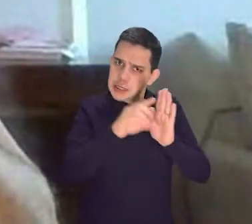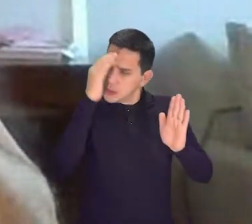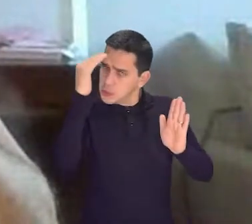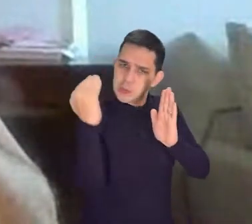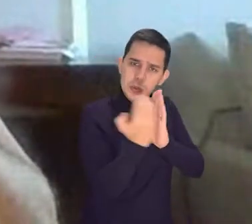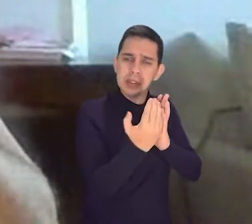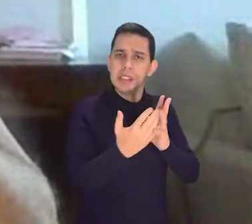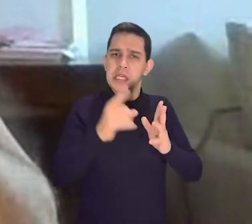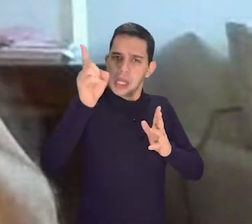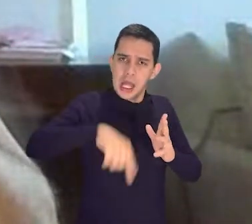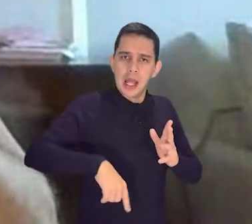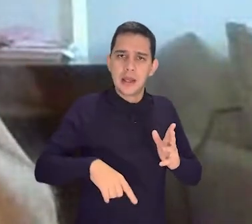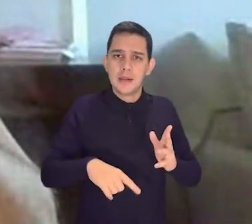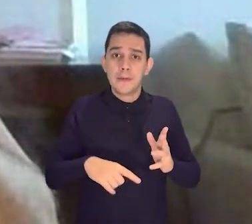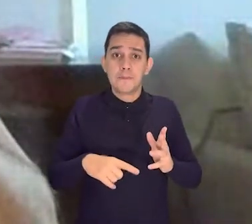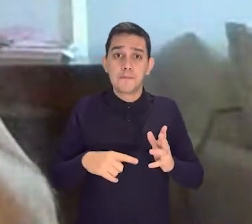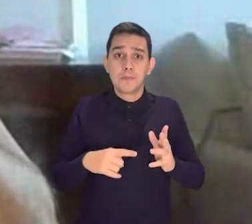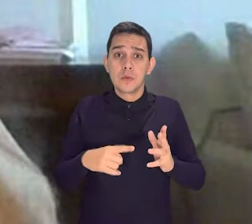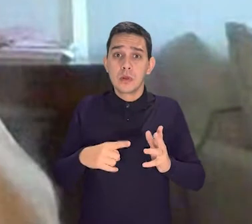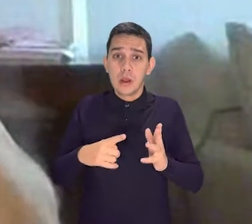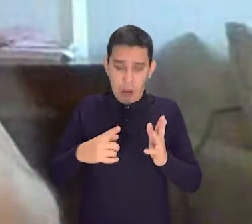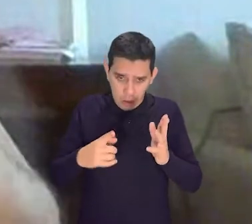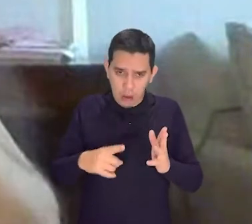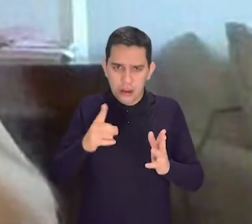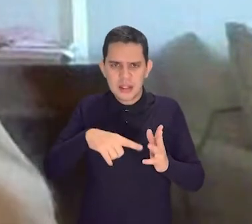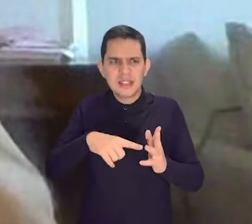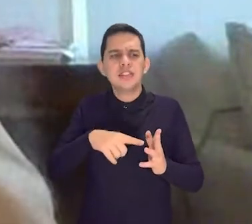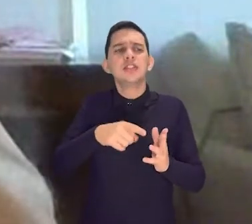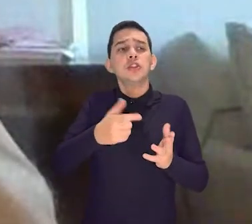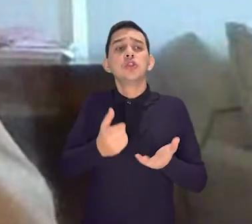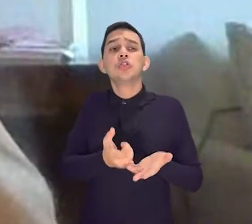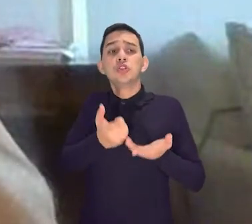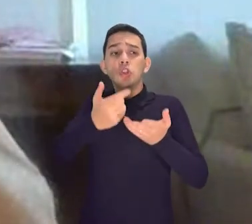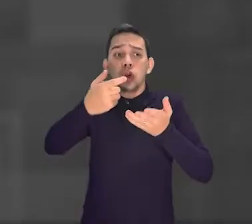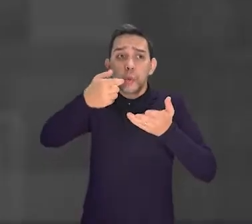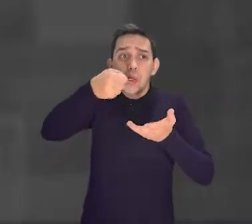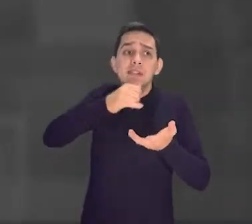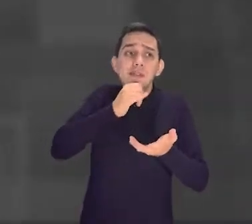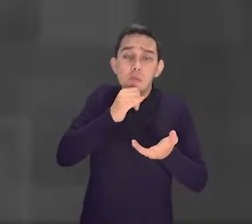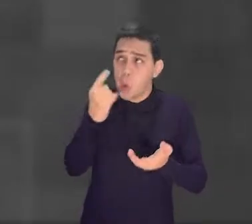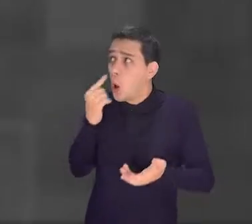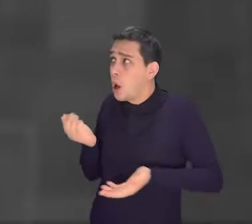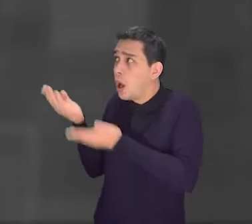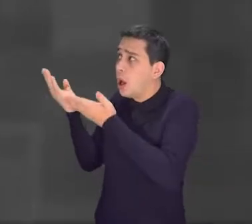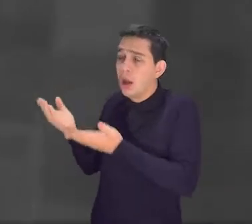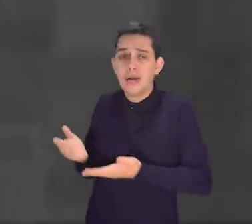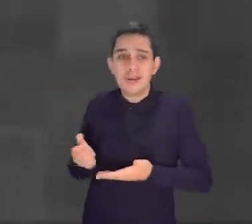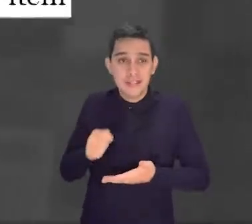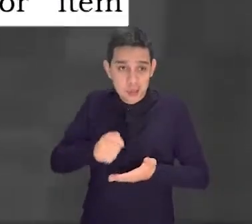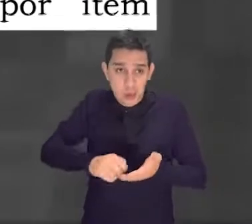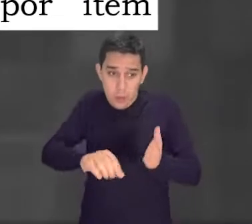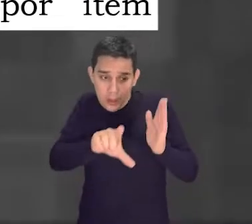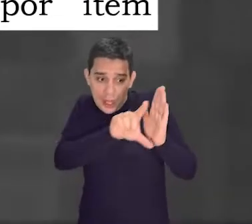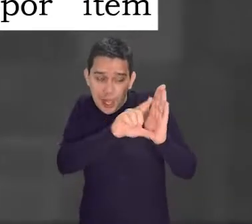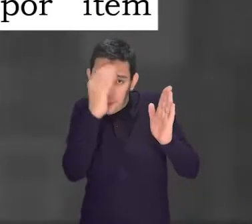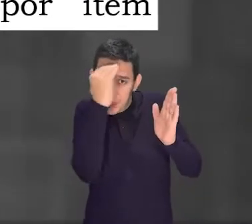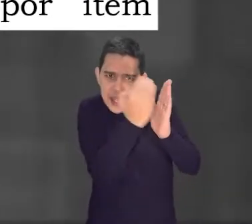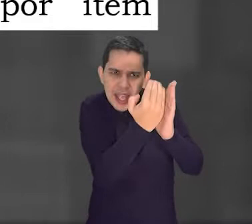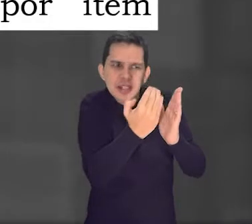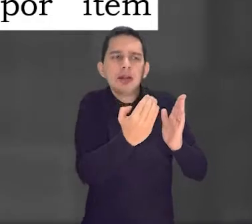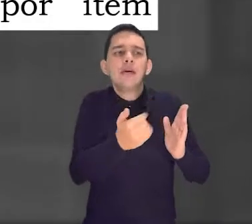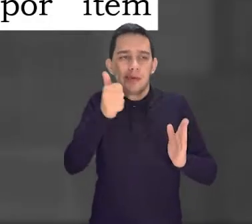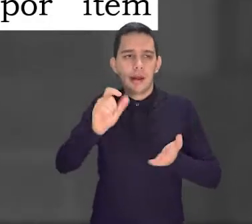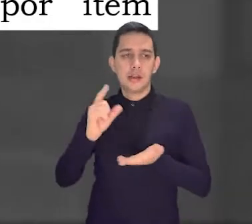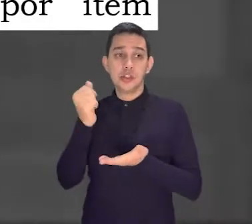e damos e possibilitamos a execução desses valores para garantir esse